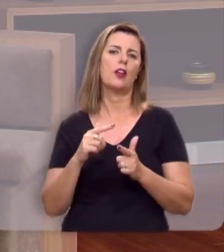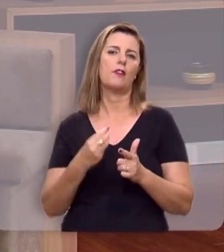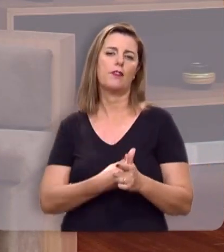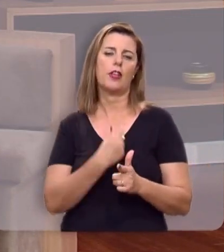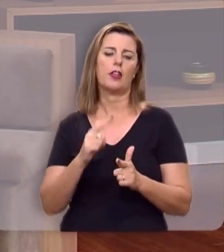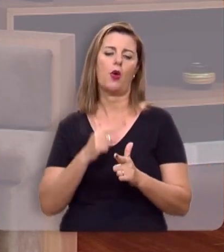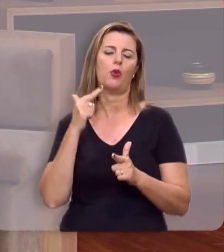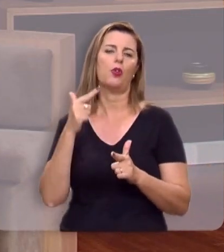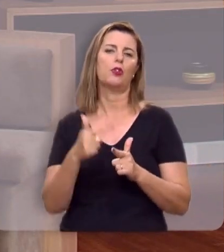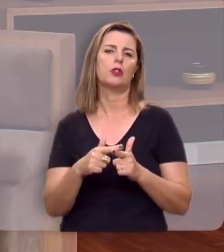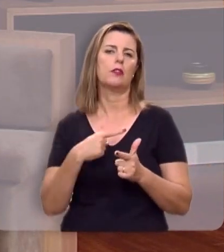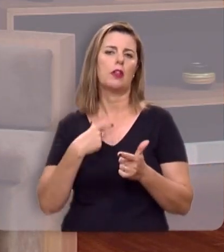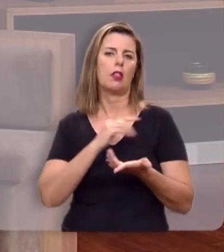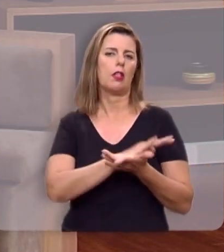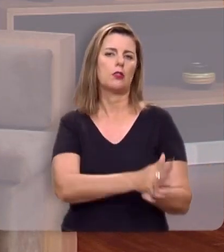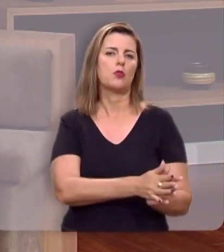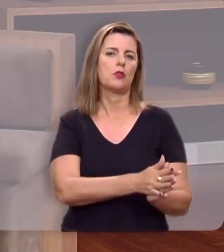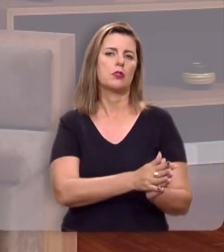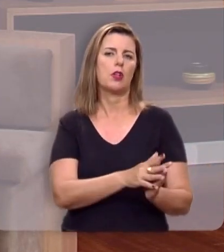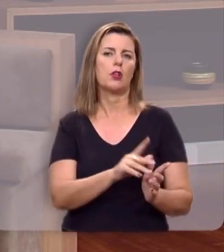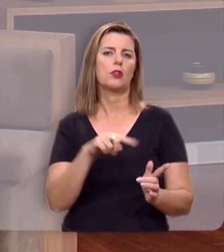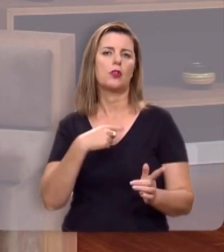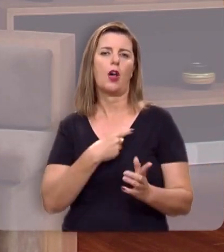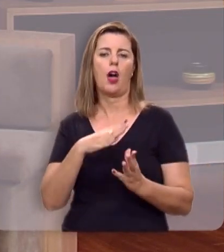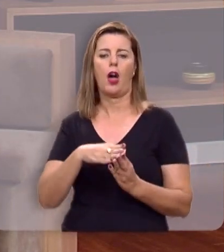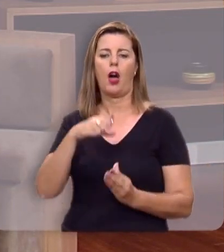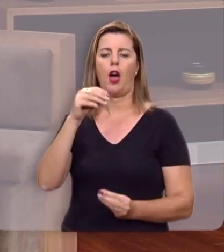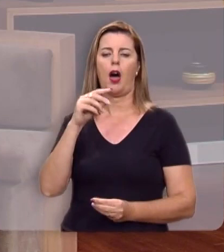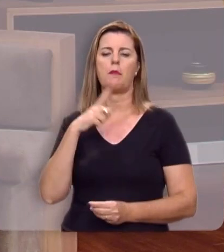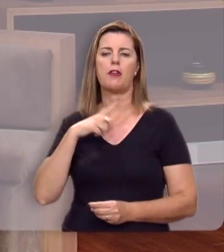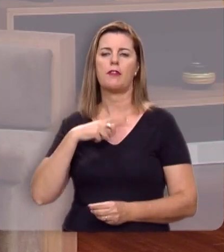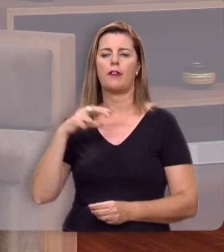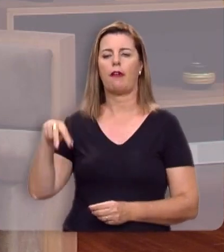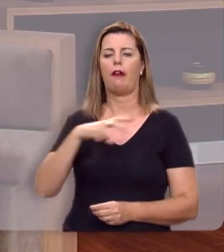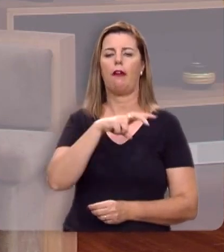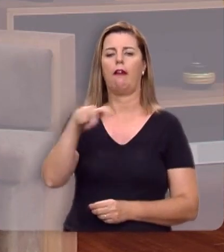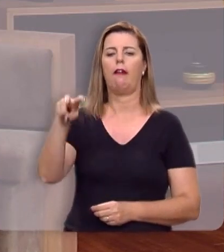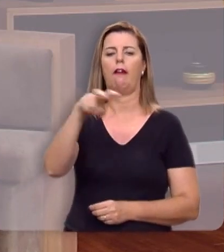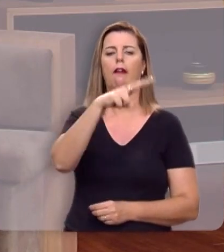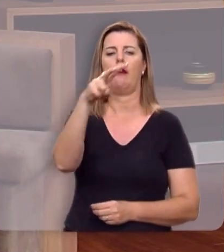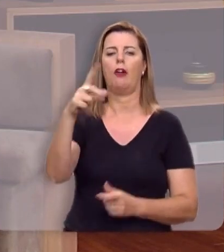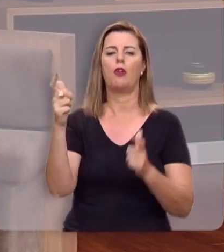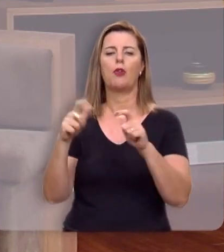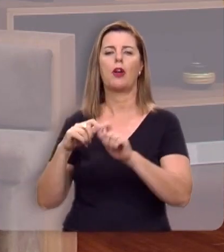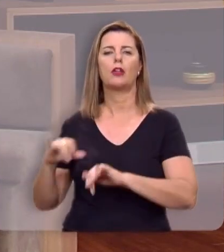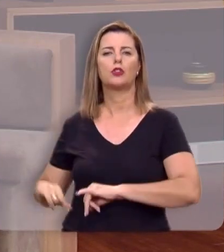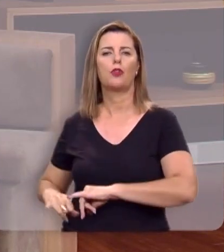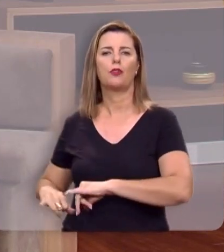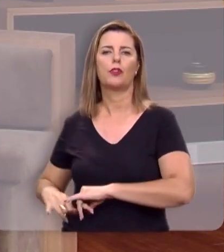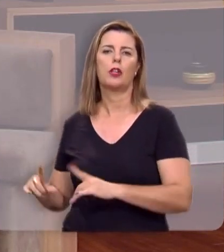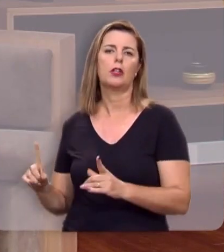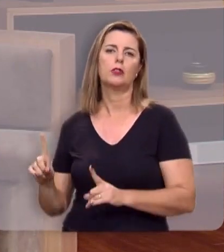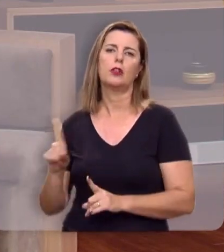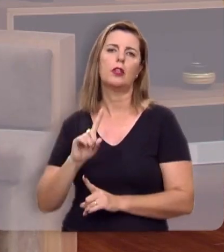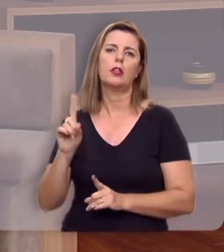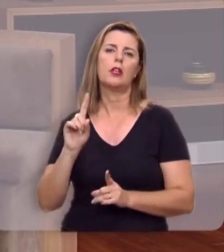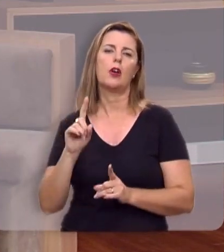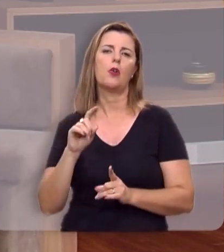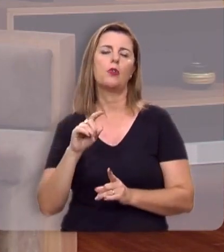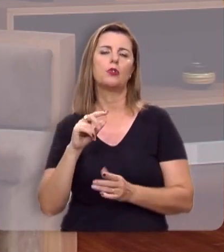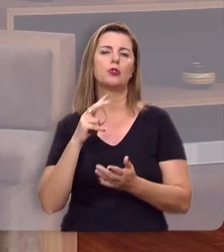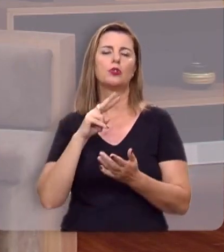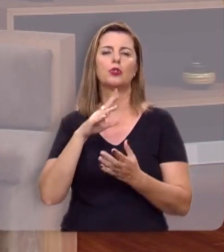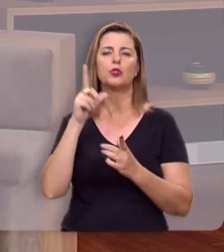em aniquilamento, nós não cremos que a alma vai ficar purgando num lugar de sofrimento, nem cremos no sono da